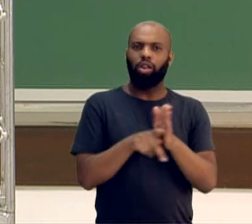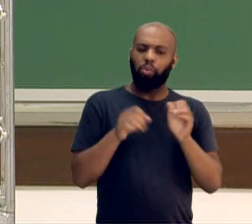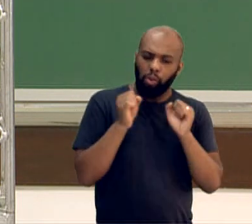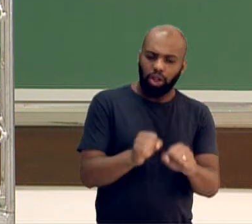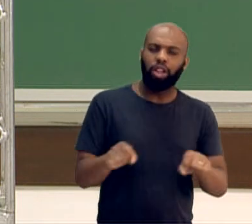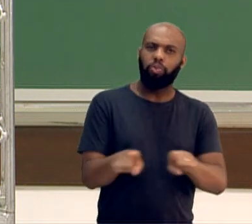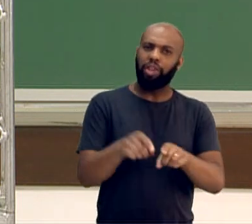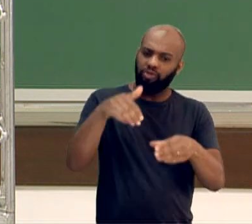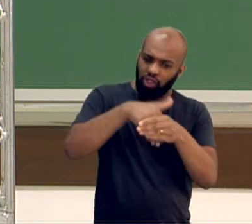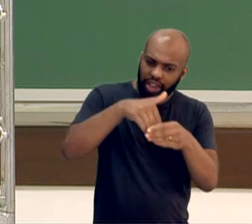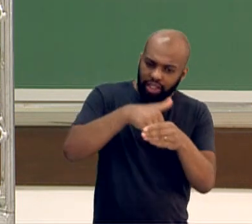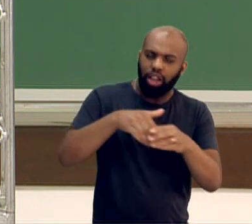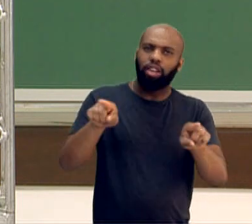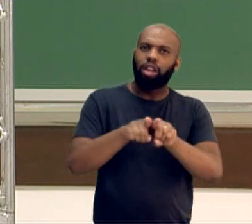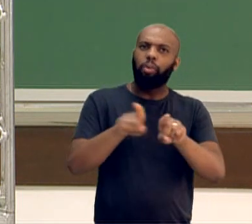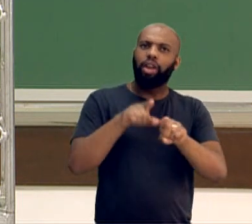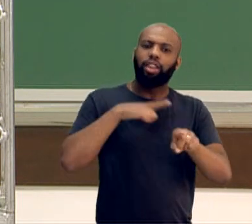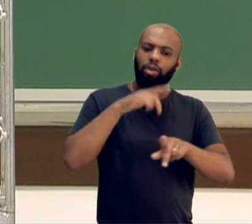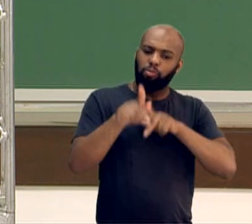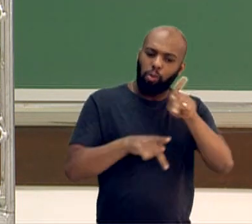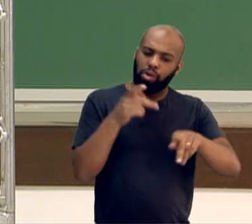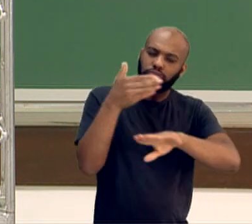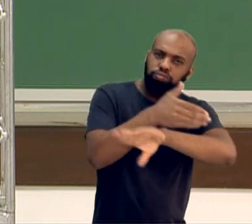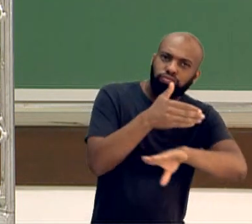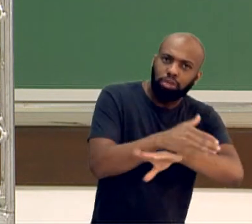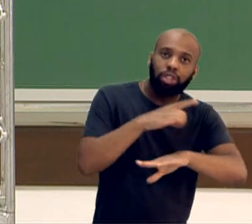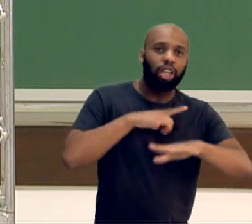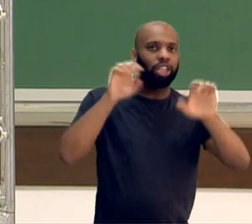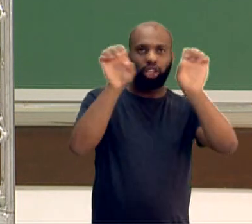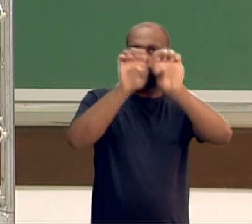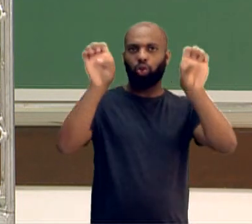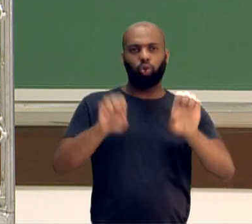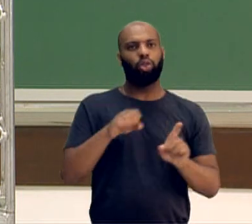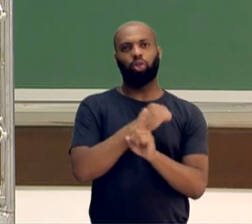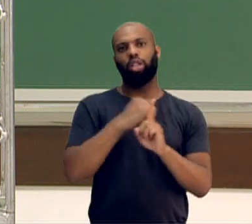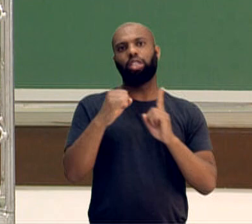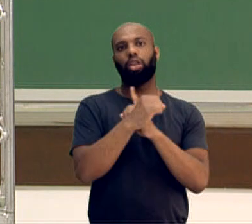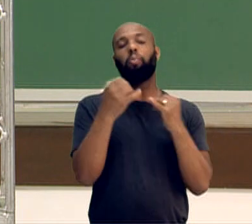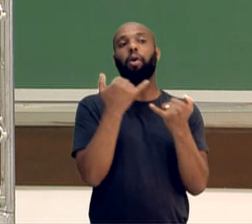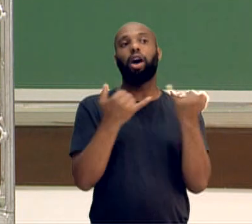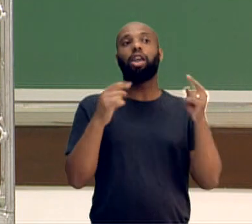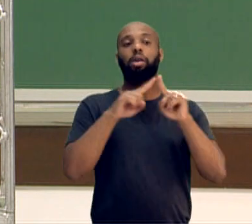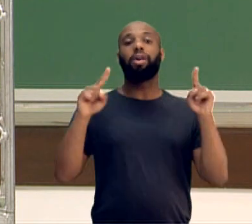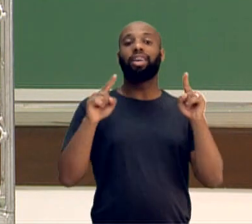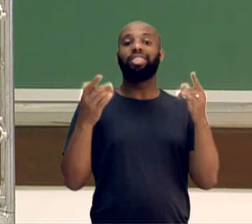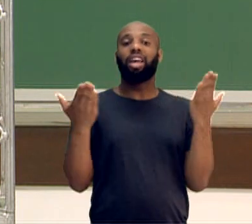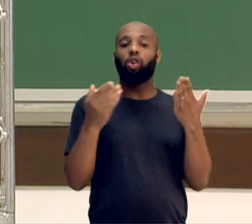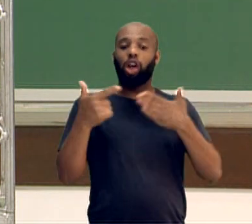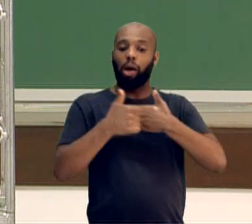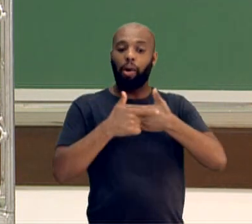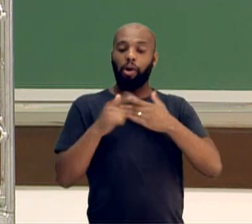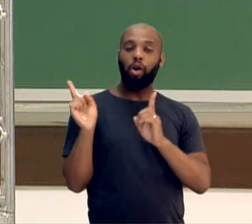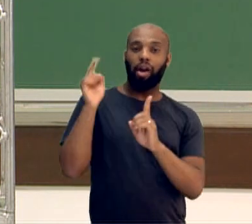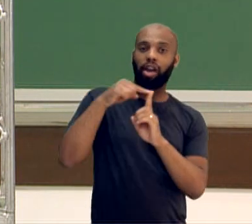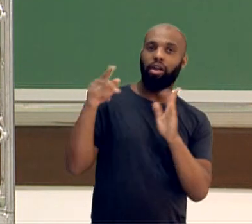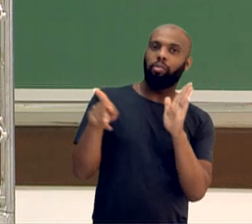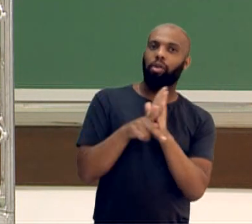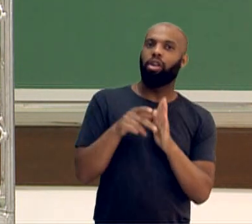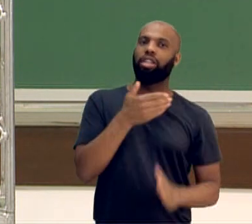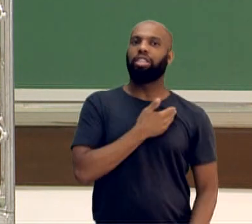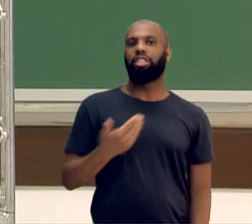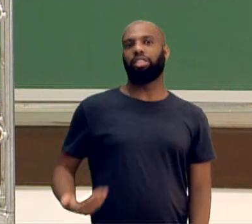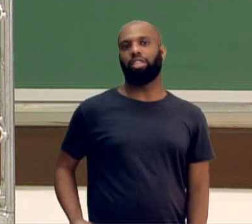popular, você tem a propriedade, você tem toda a estrutura. A estrutura social é muito parecida. O que diferencia é o papel do Estado. É. O Estado muito